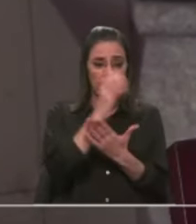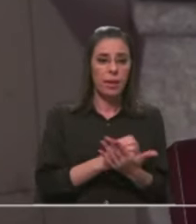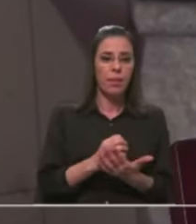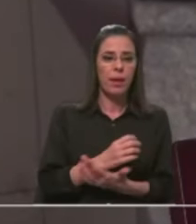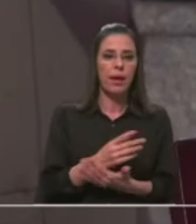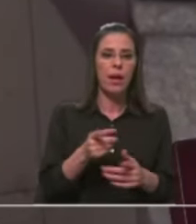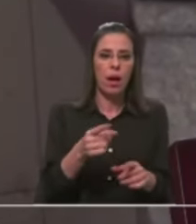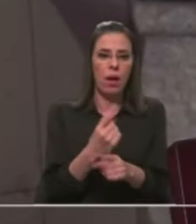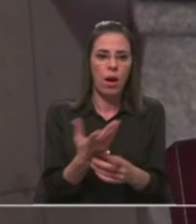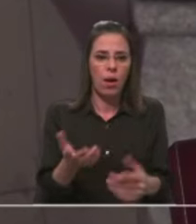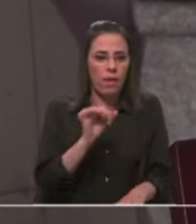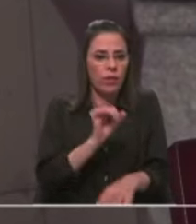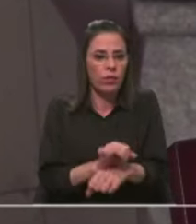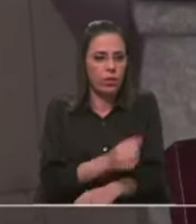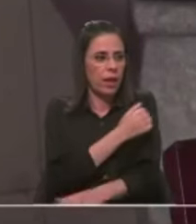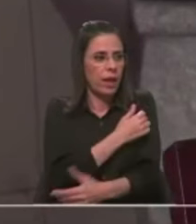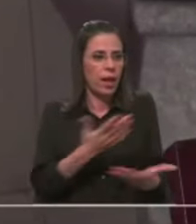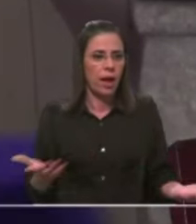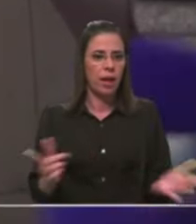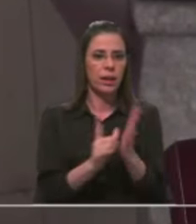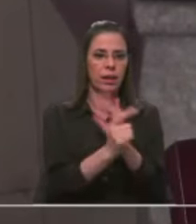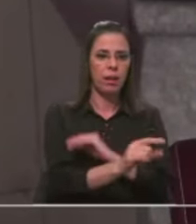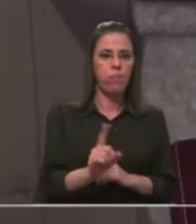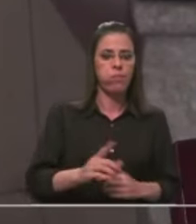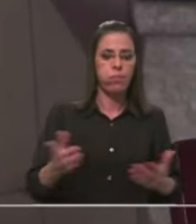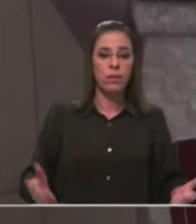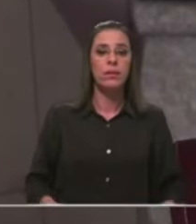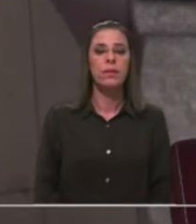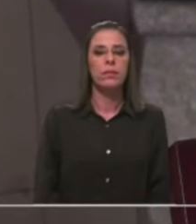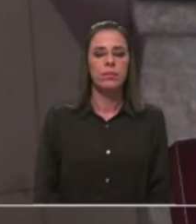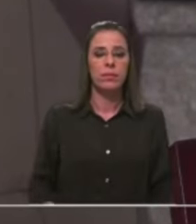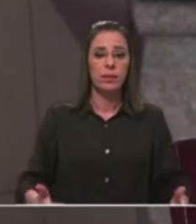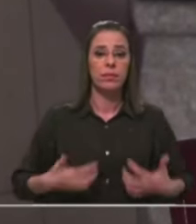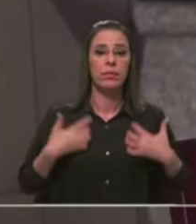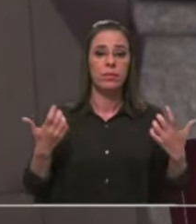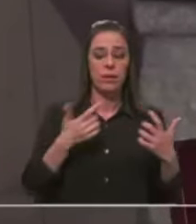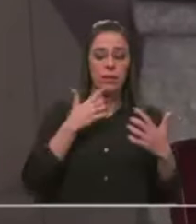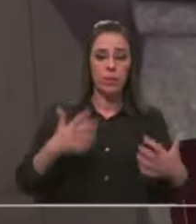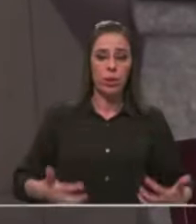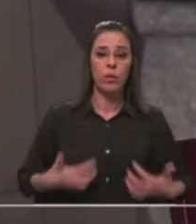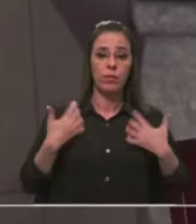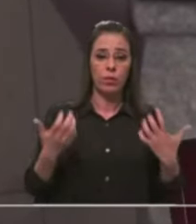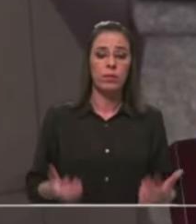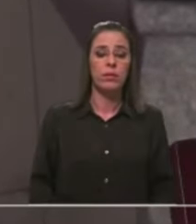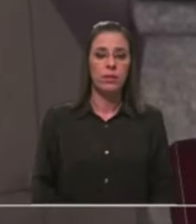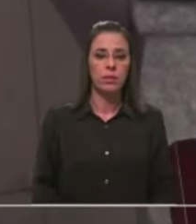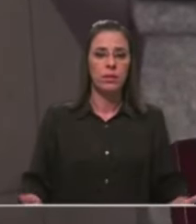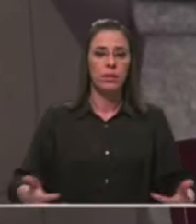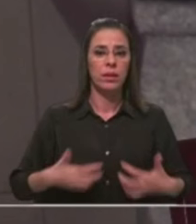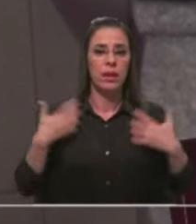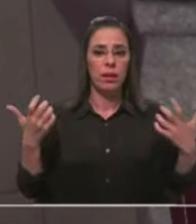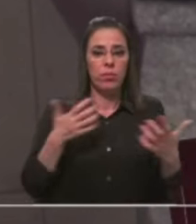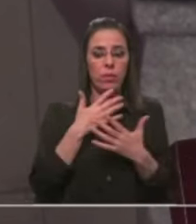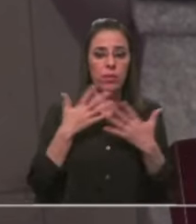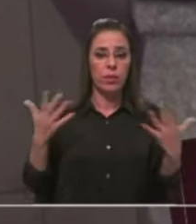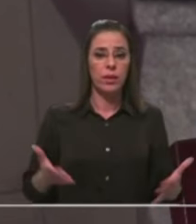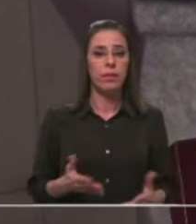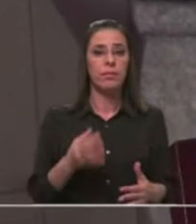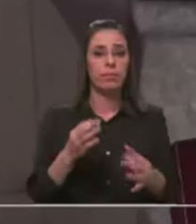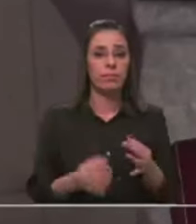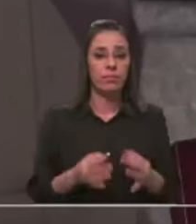a fila está aqui fechada em casa sem poder sair muito revoltante uma revolta muito grande para a